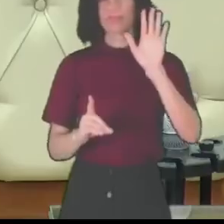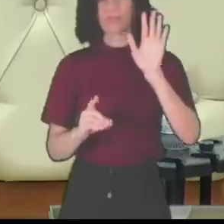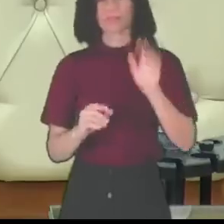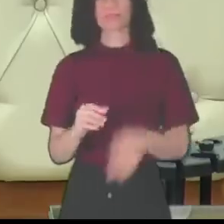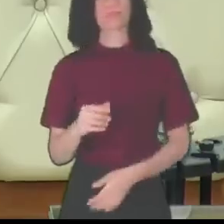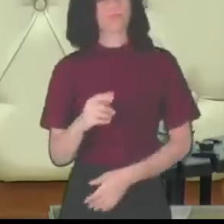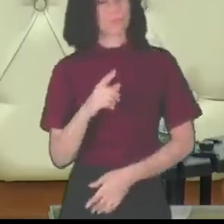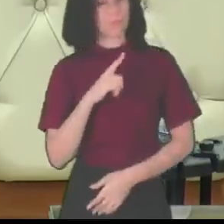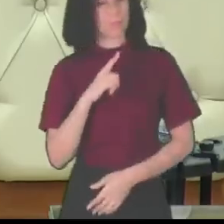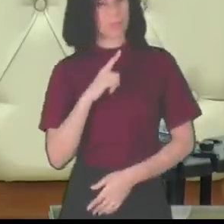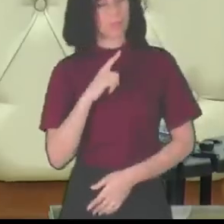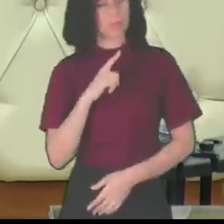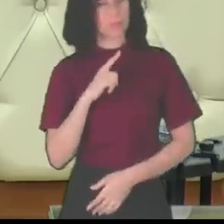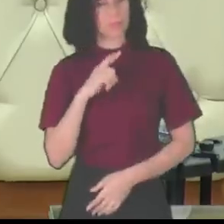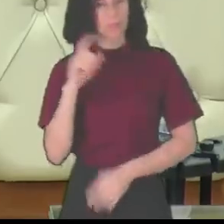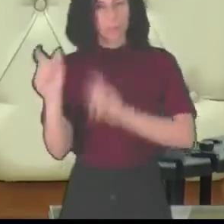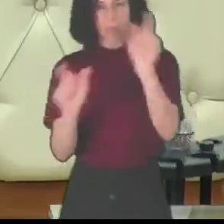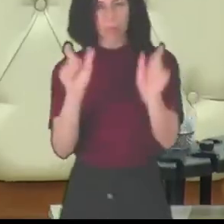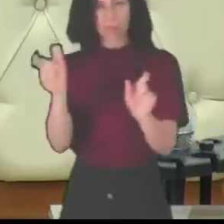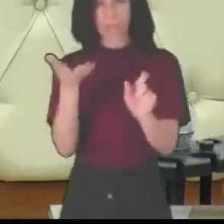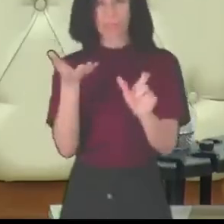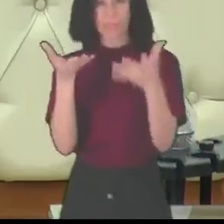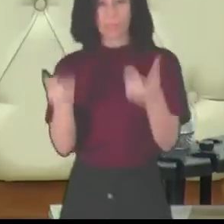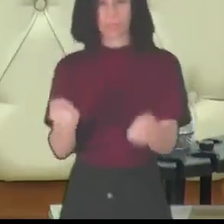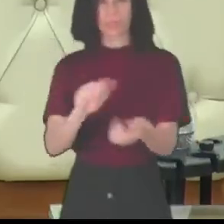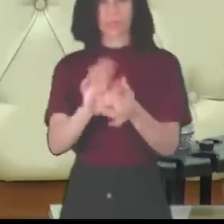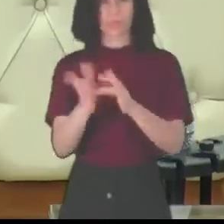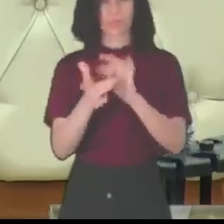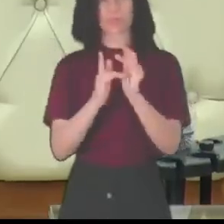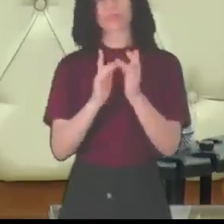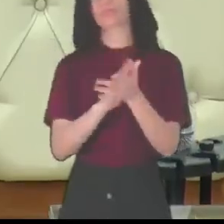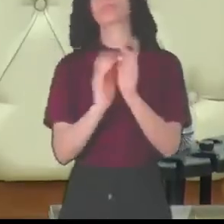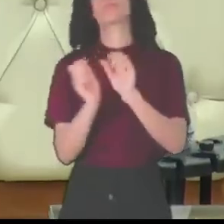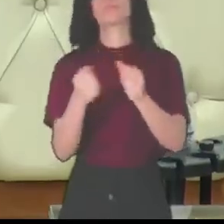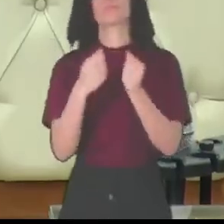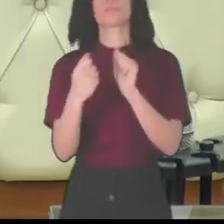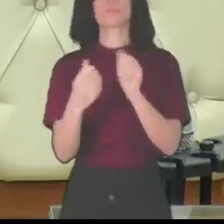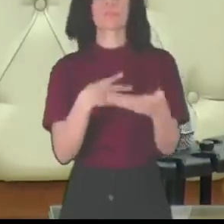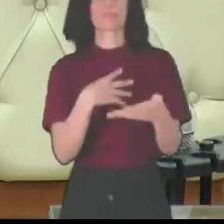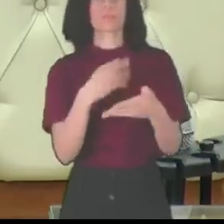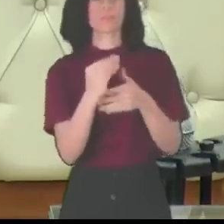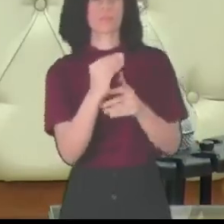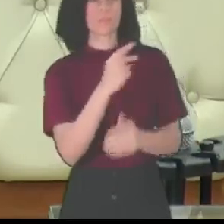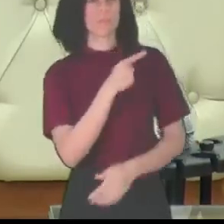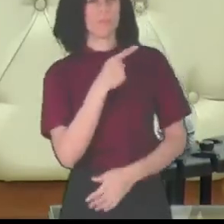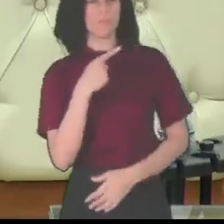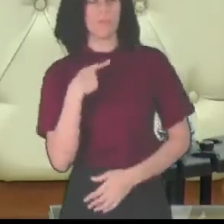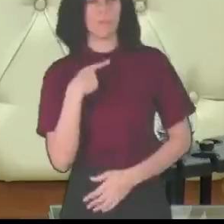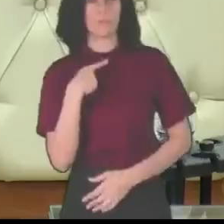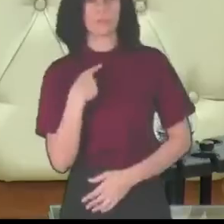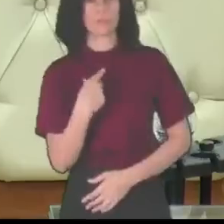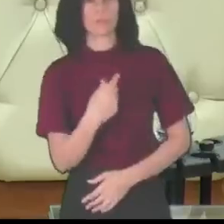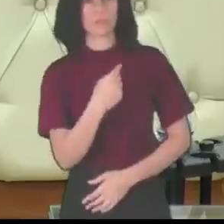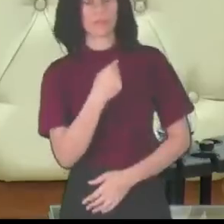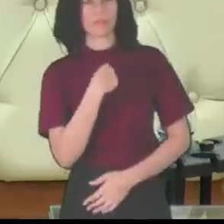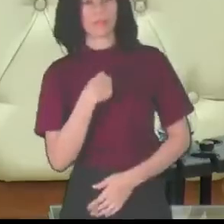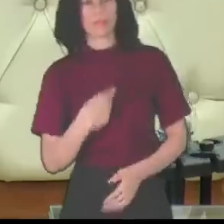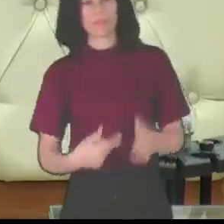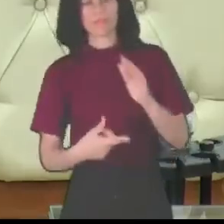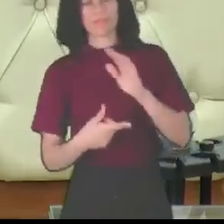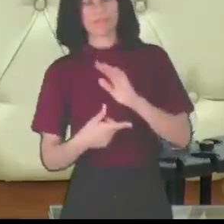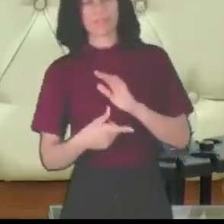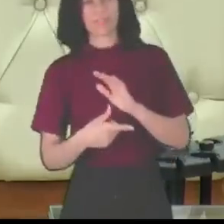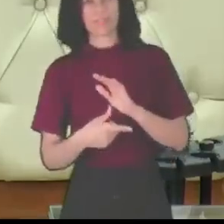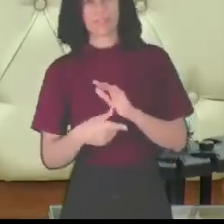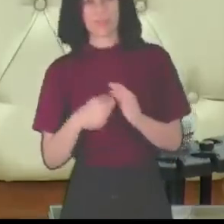tem alguma terra seca Aleluia diga pastor eu fui terra seca até